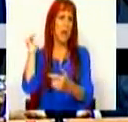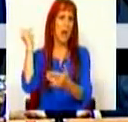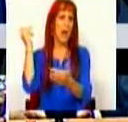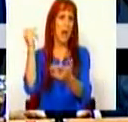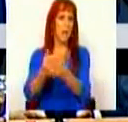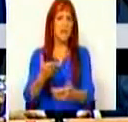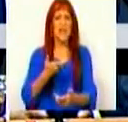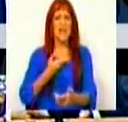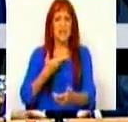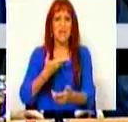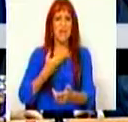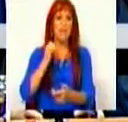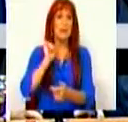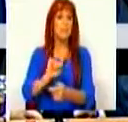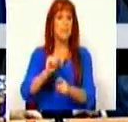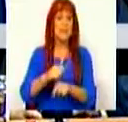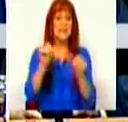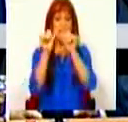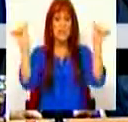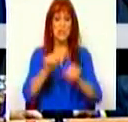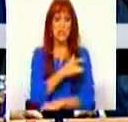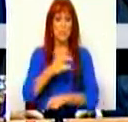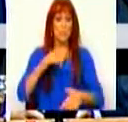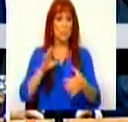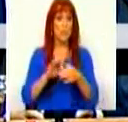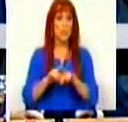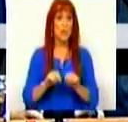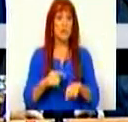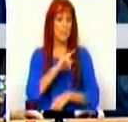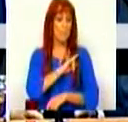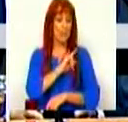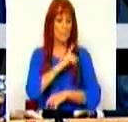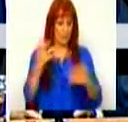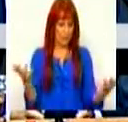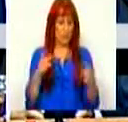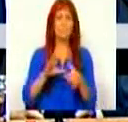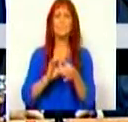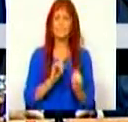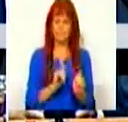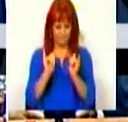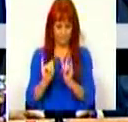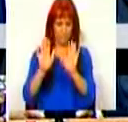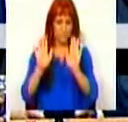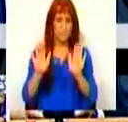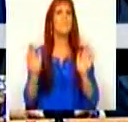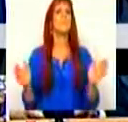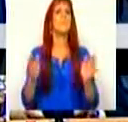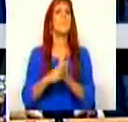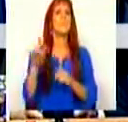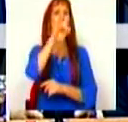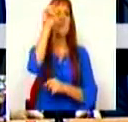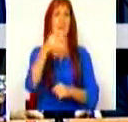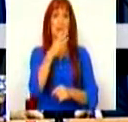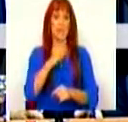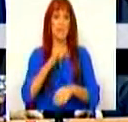de endividamento do sistema de saúde relativamente aos particulares. No que diz respeito à questão que